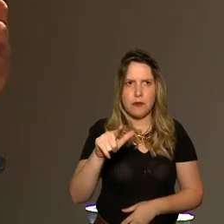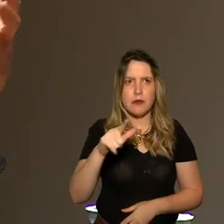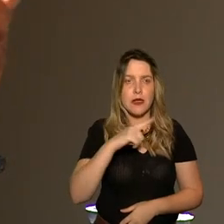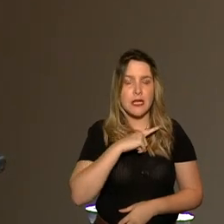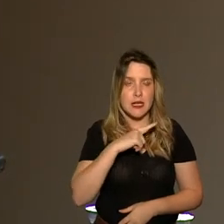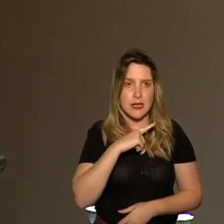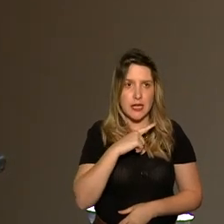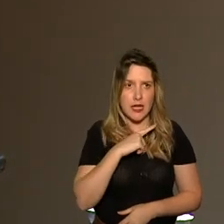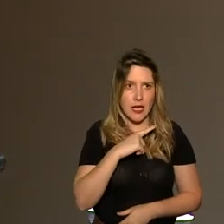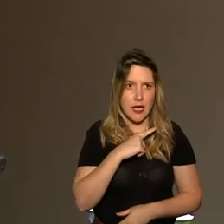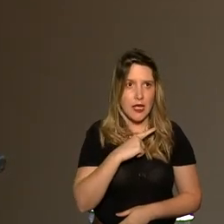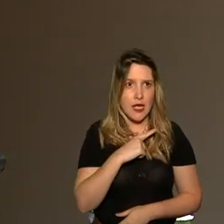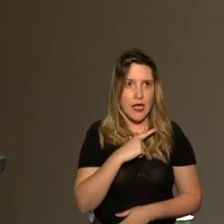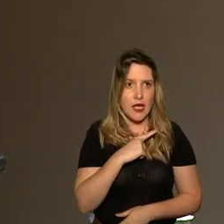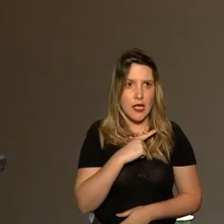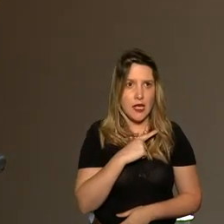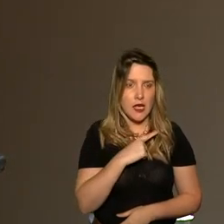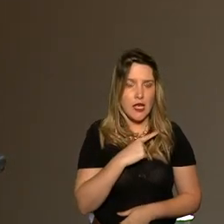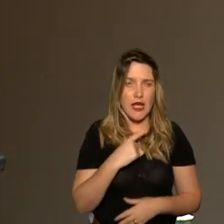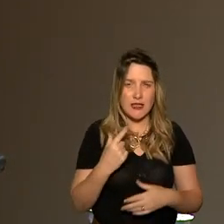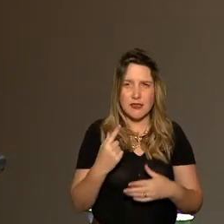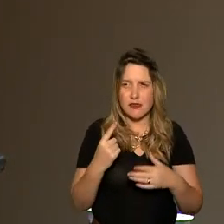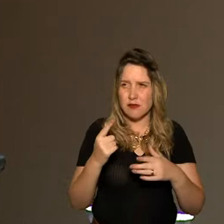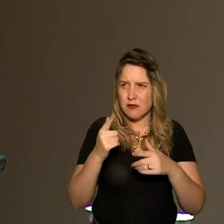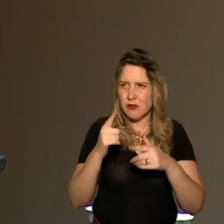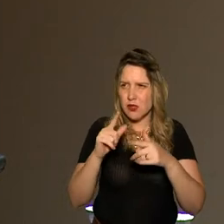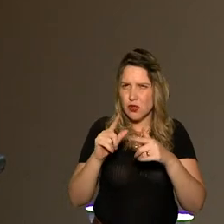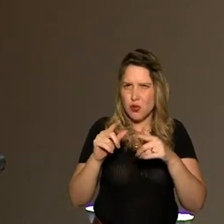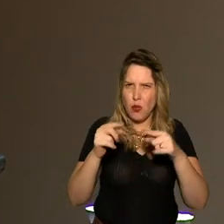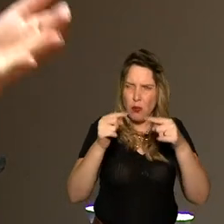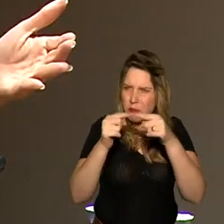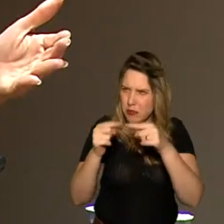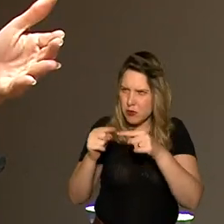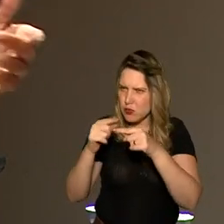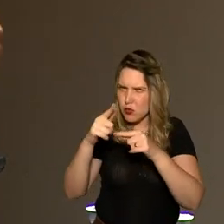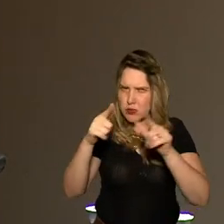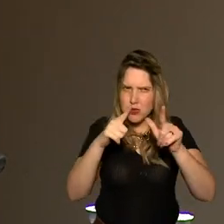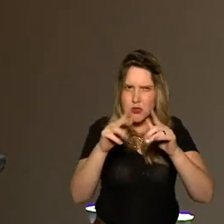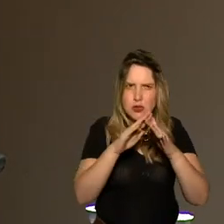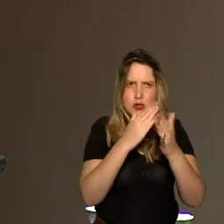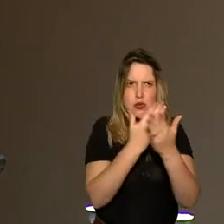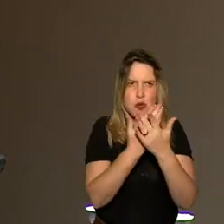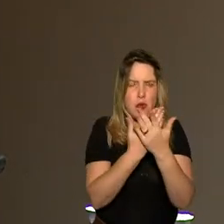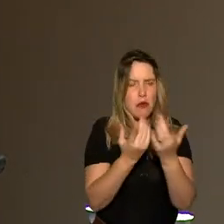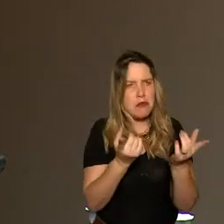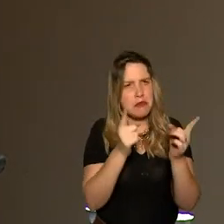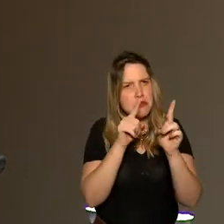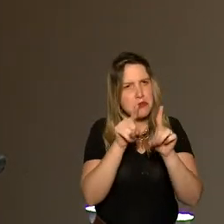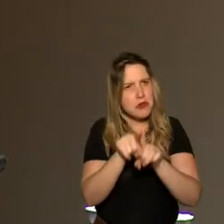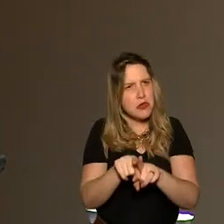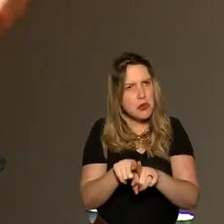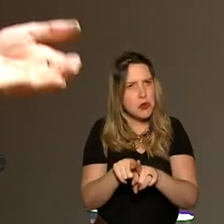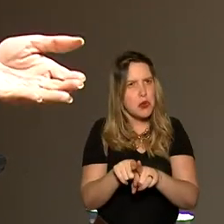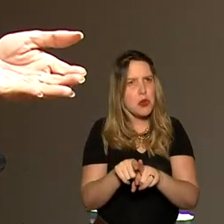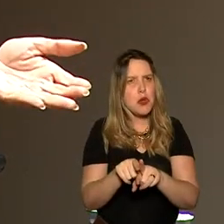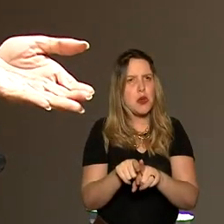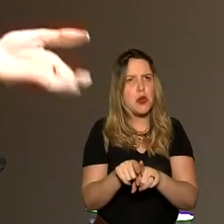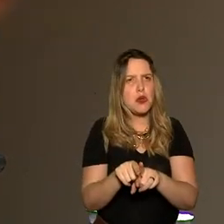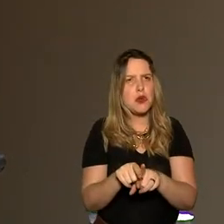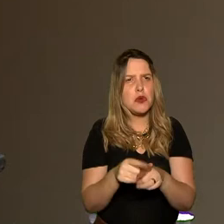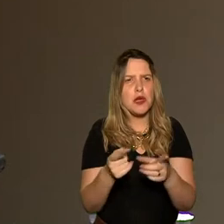tenta fazer essa essa conexão com escolas da cidade inteira que que grupos